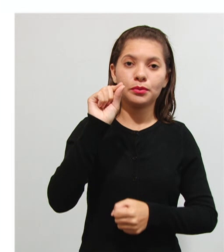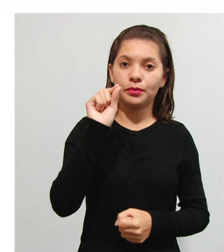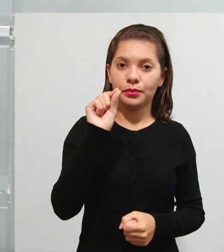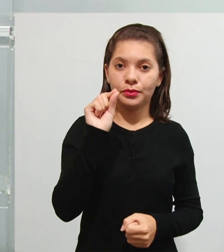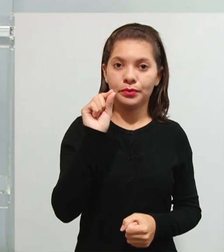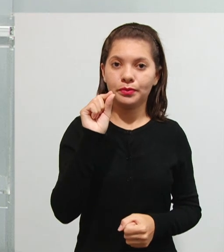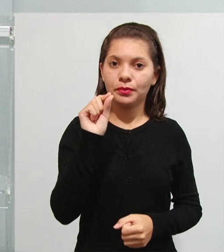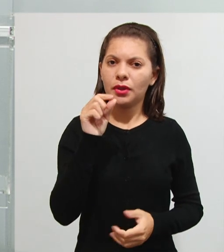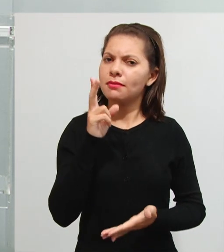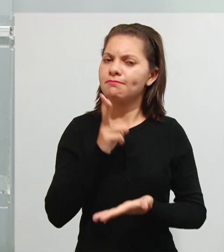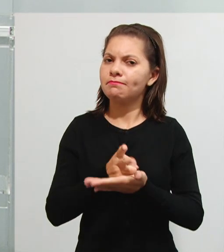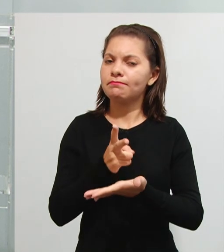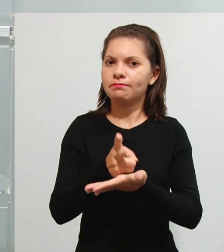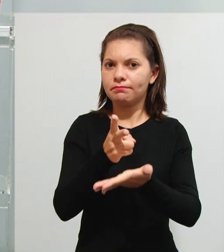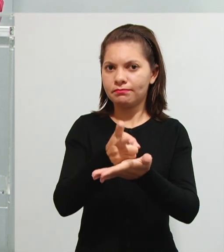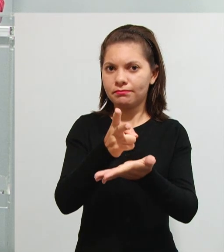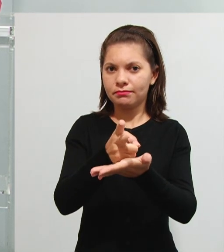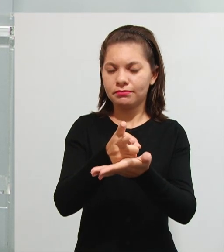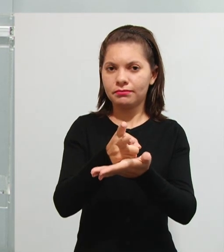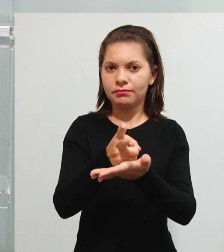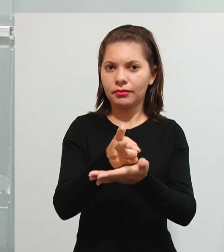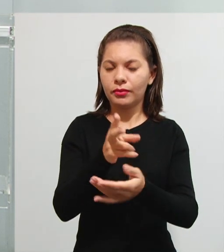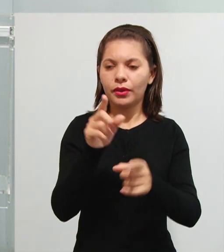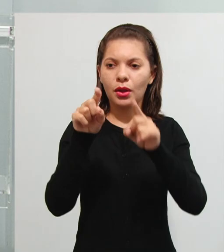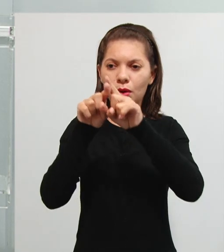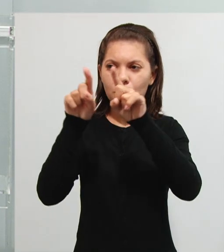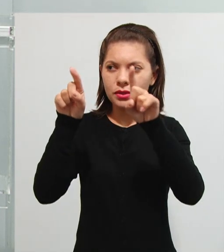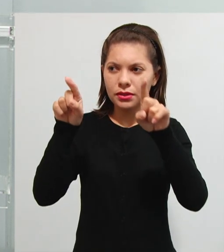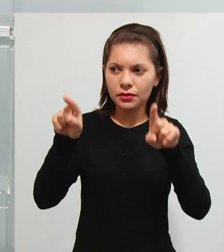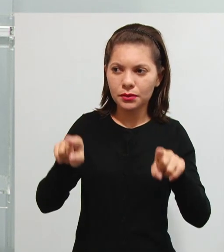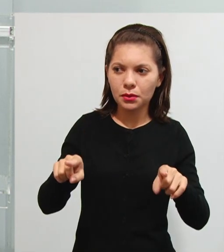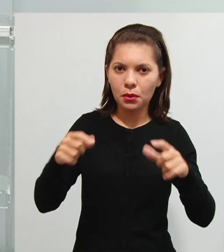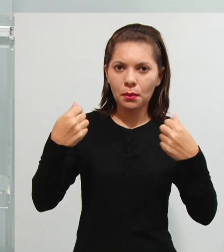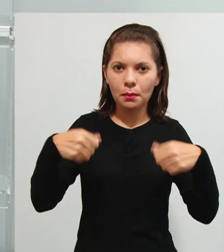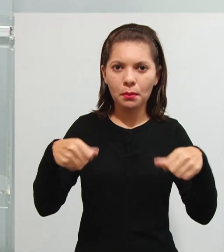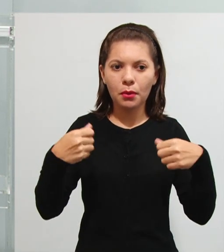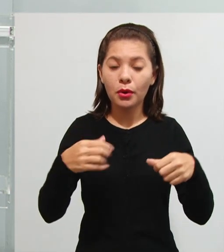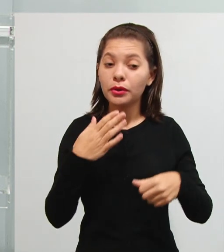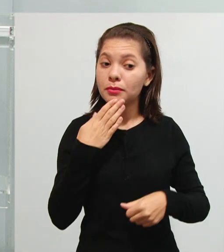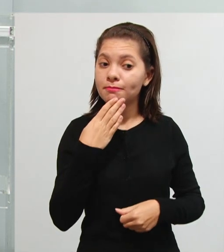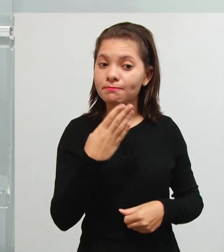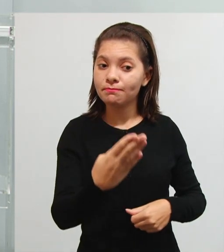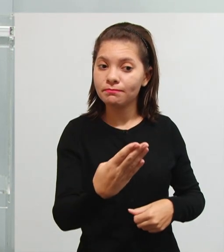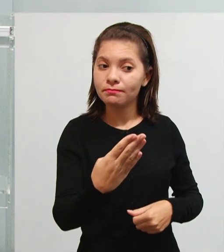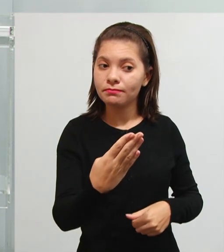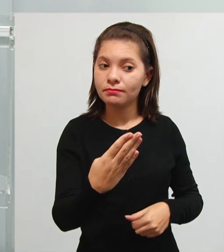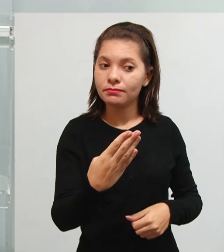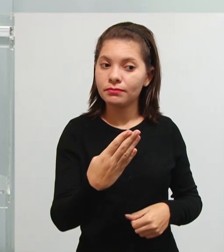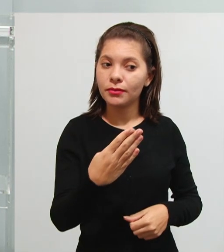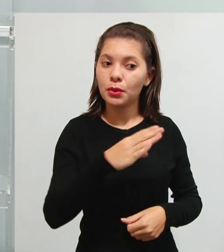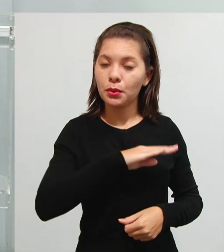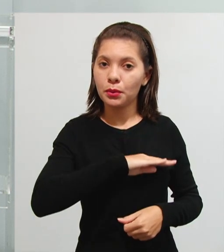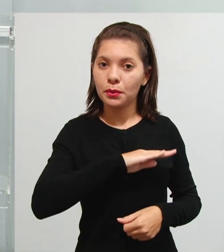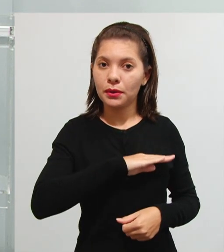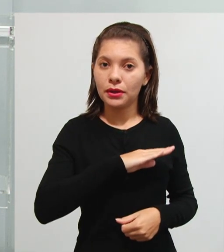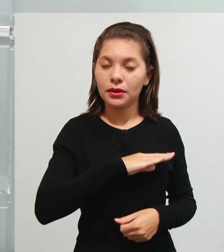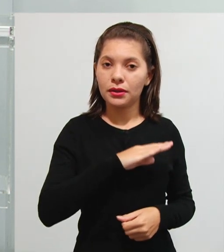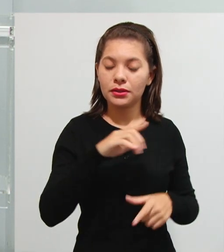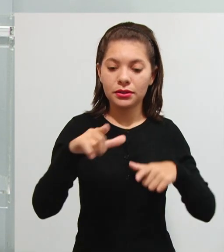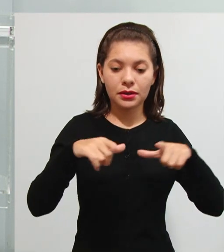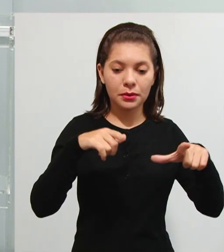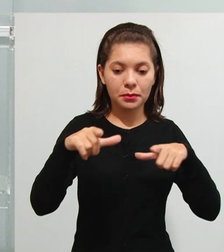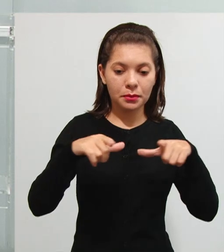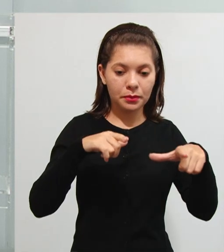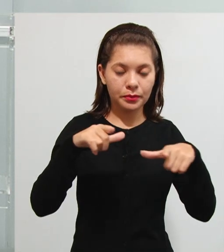periodicamente o servidor ele pode pedir aos seus pares né os seus colegas de trabalho e às vezes